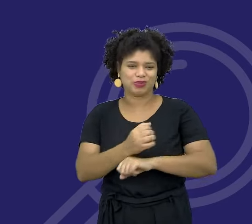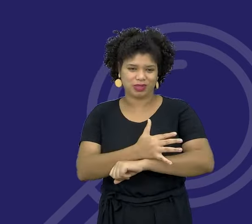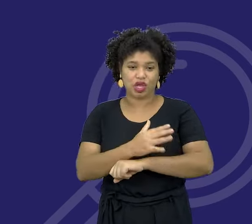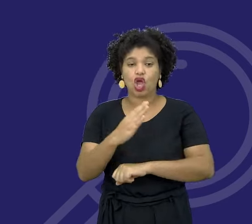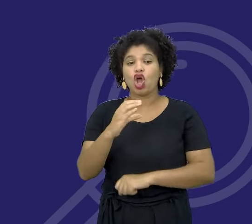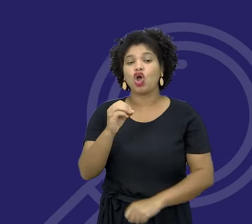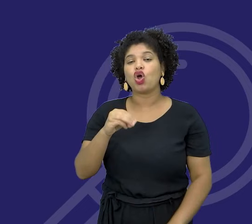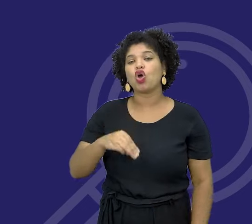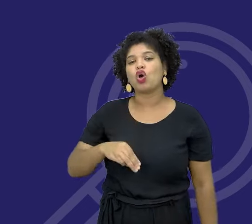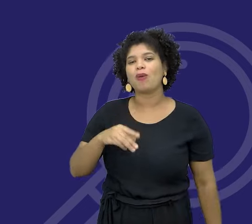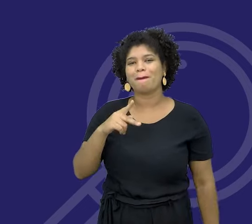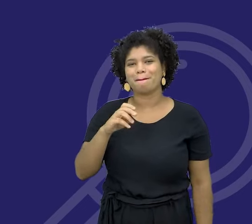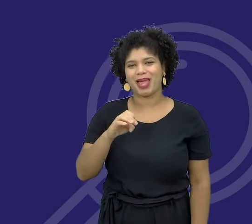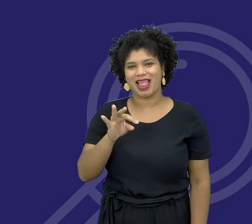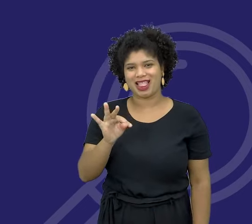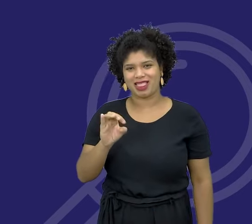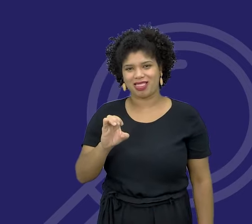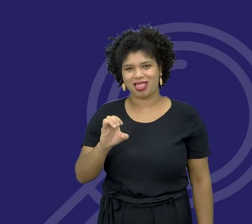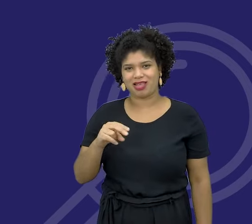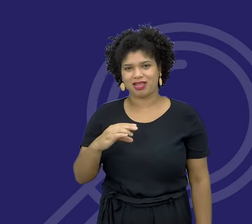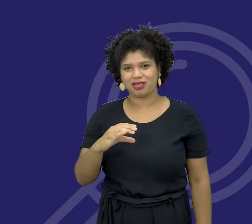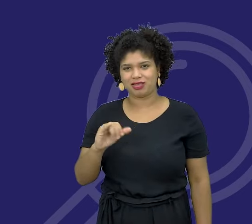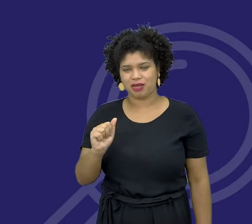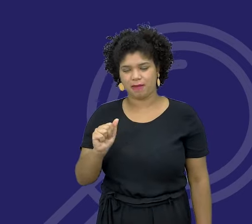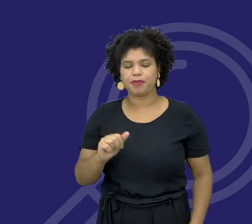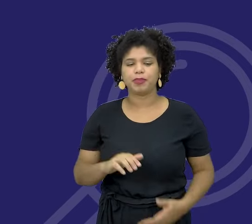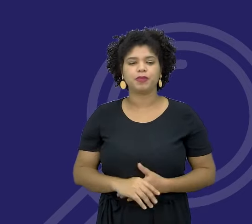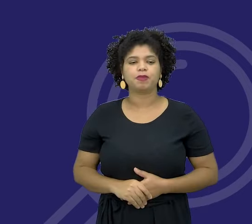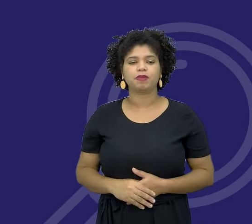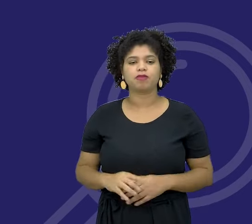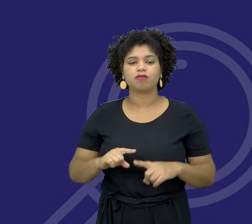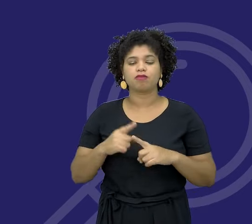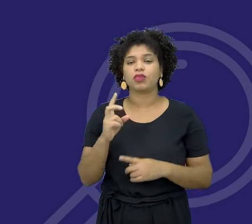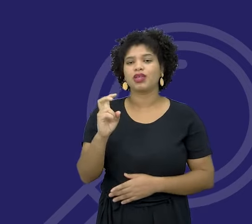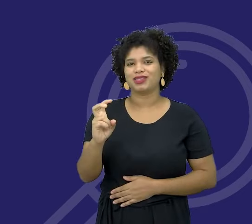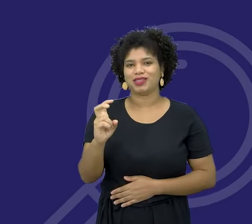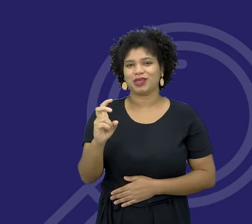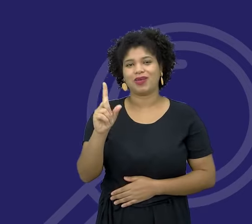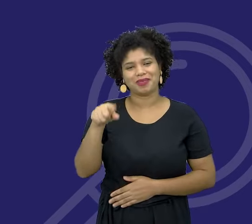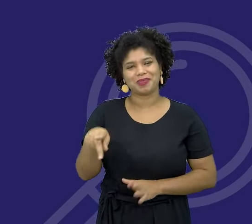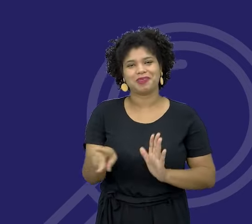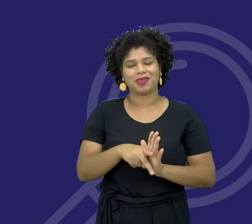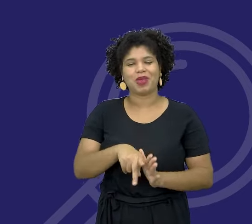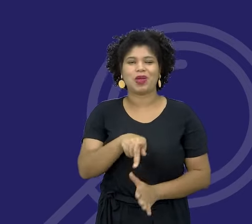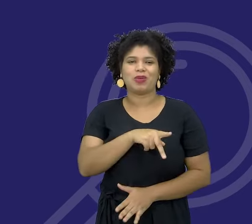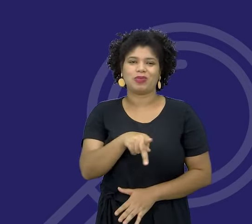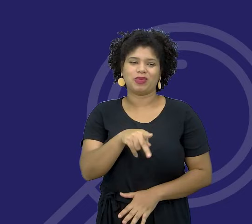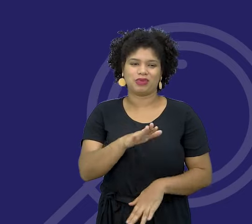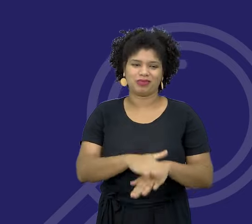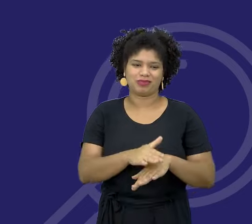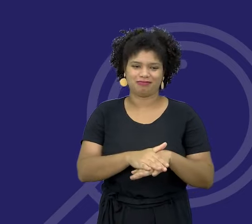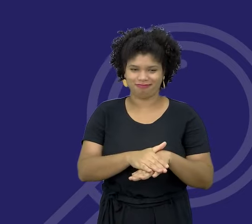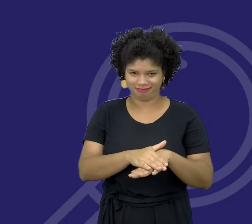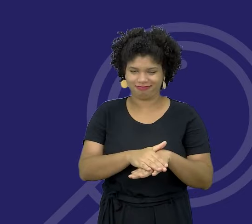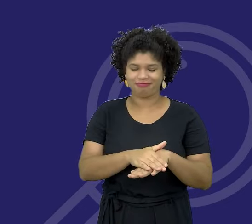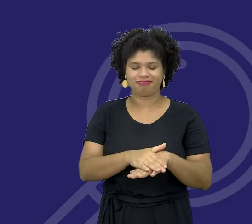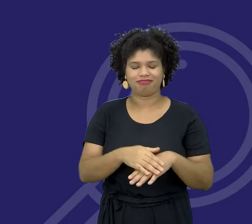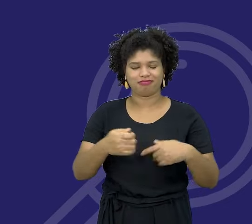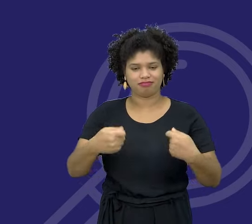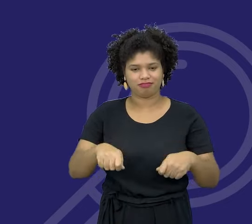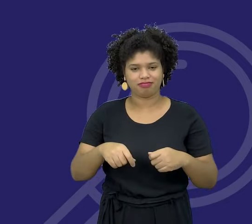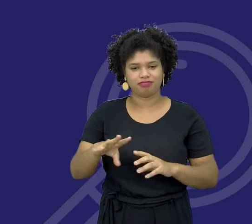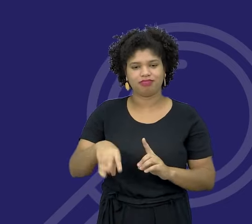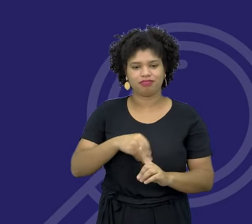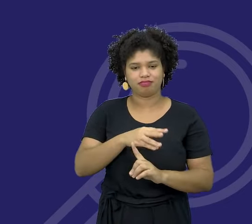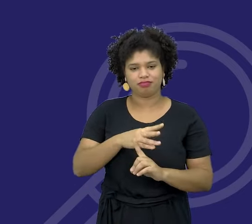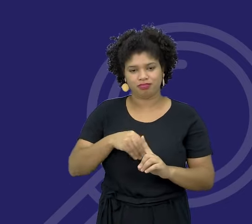Aqui é o professor. Aqui o quinto é a etapa que o professor vai ter que ser o